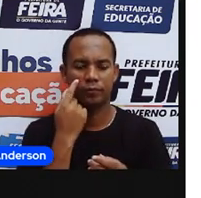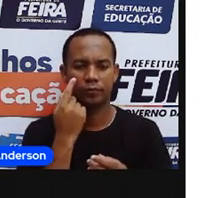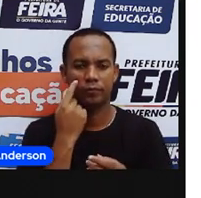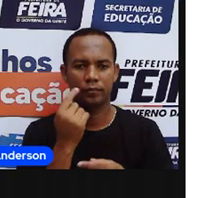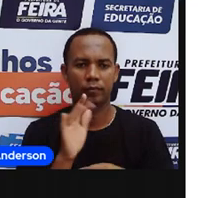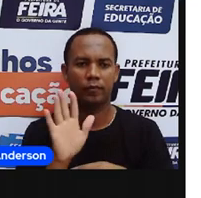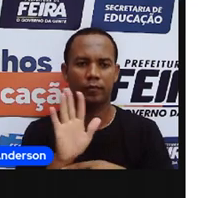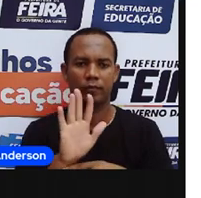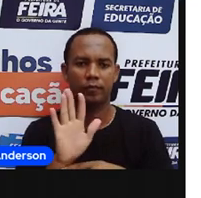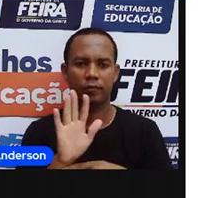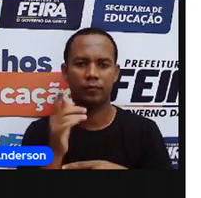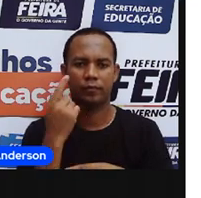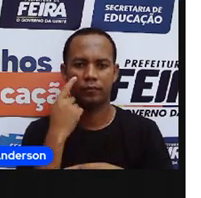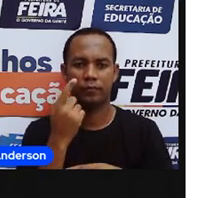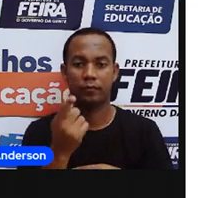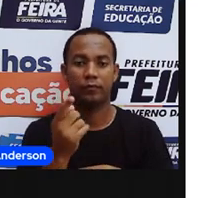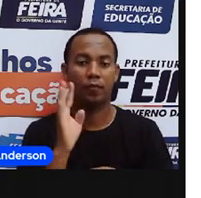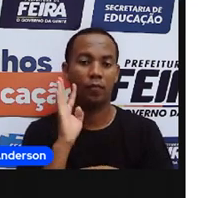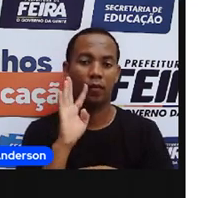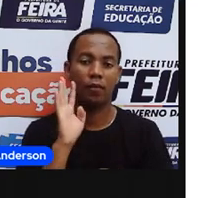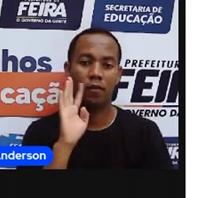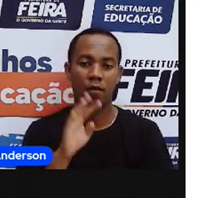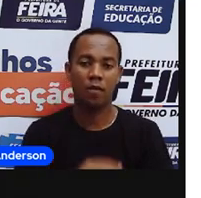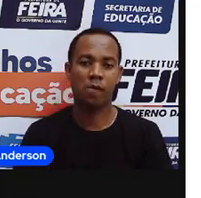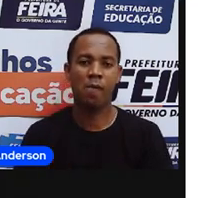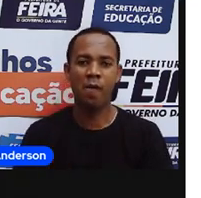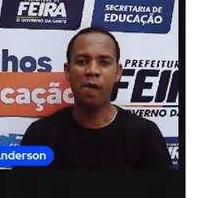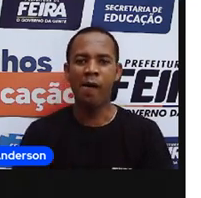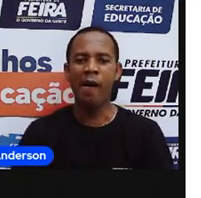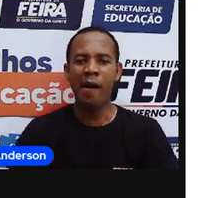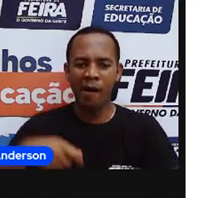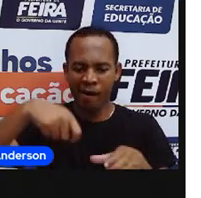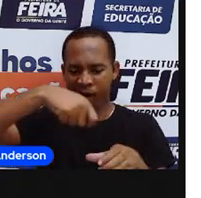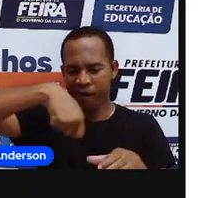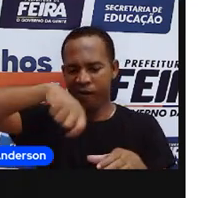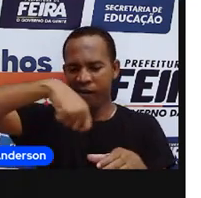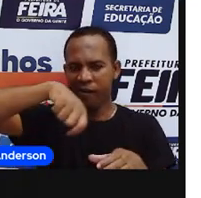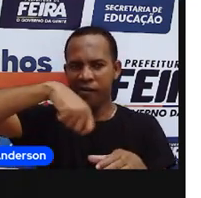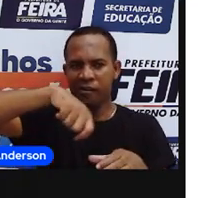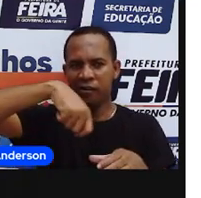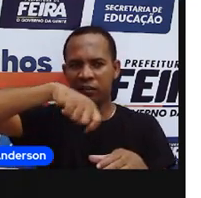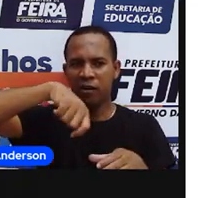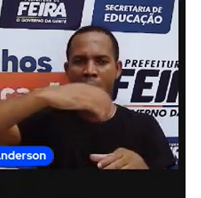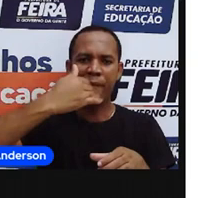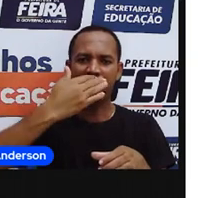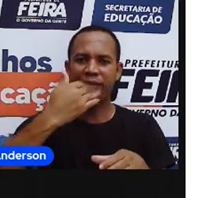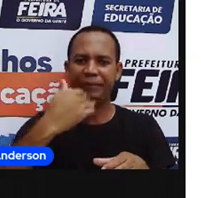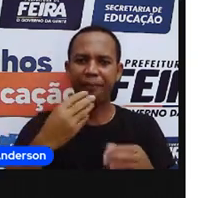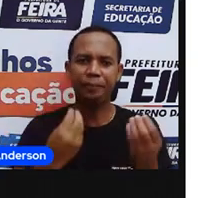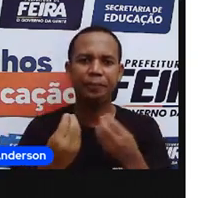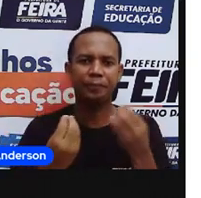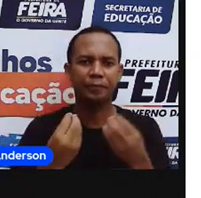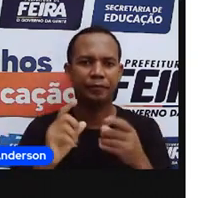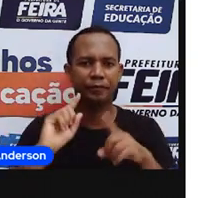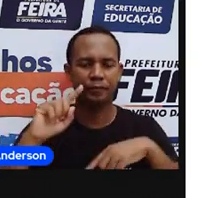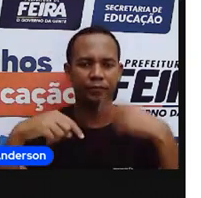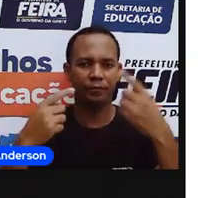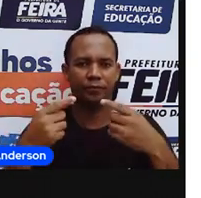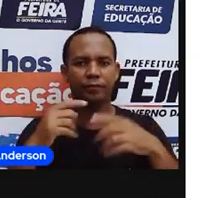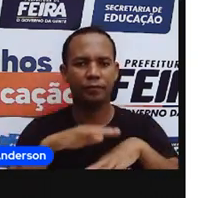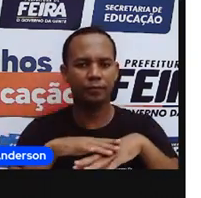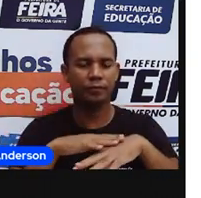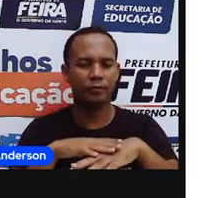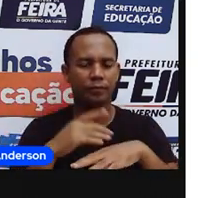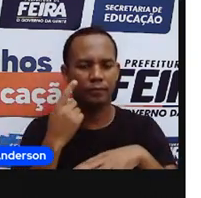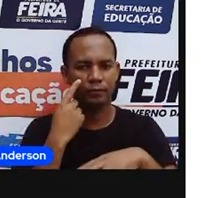assistir um vídeo, né, bem bacana, sobre a culinária indígena e depois a Pró volta, né, com o Anderson para conversar com vocês